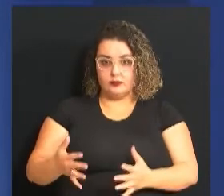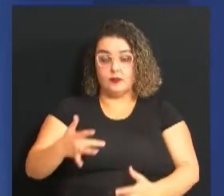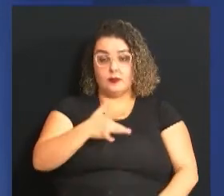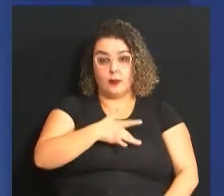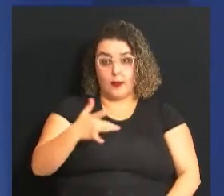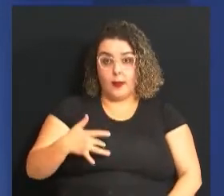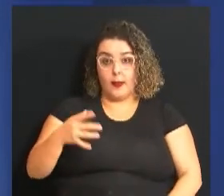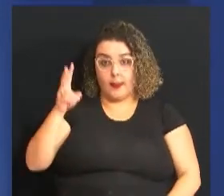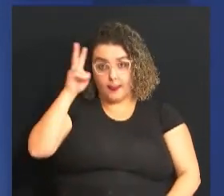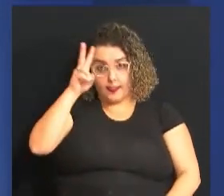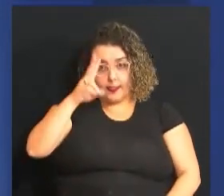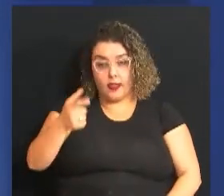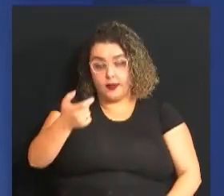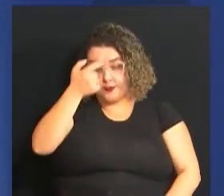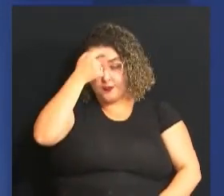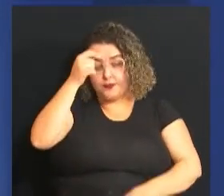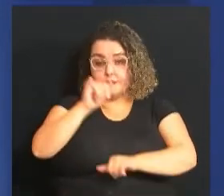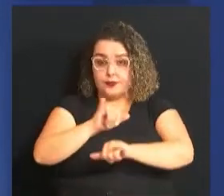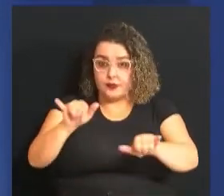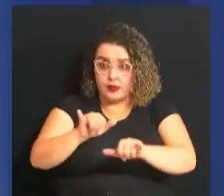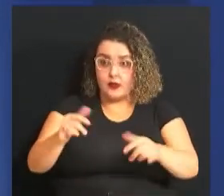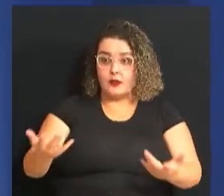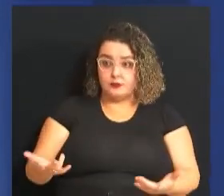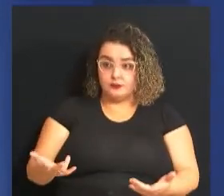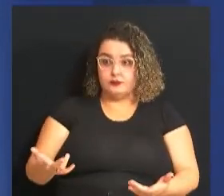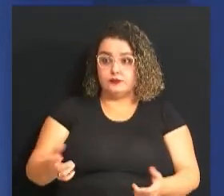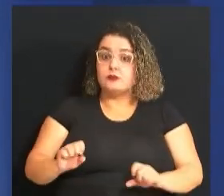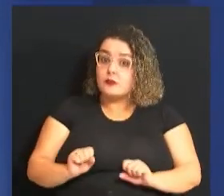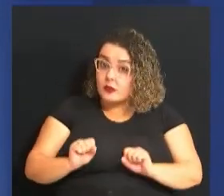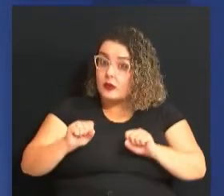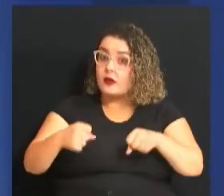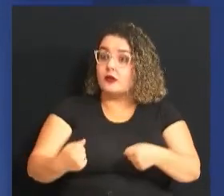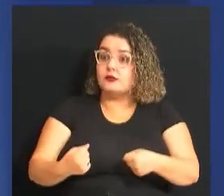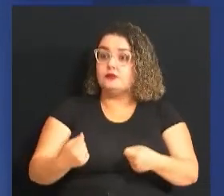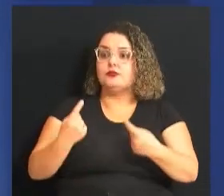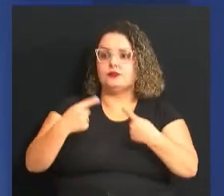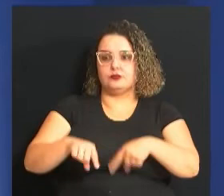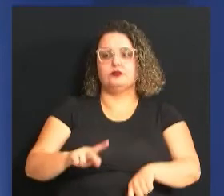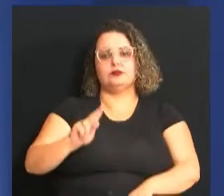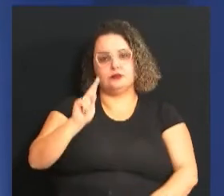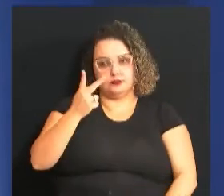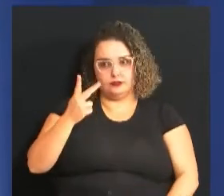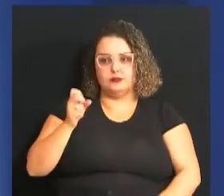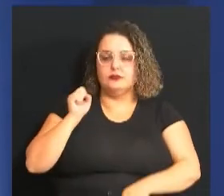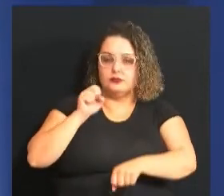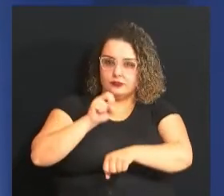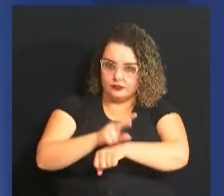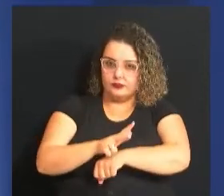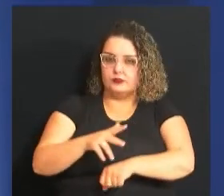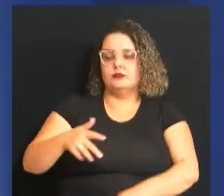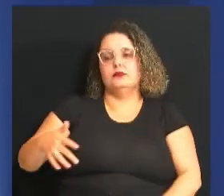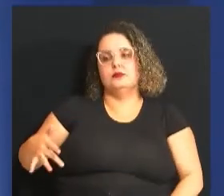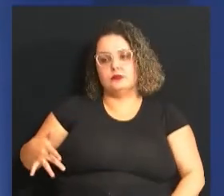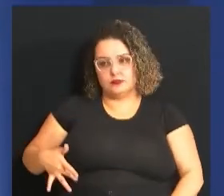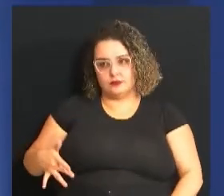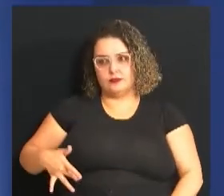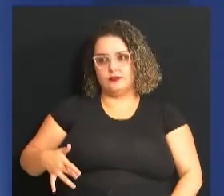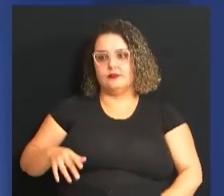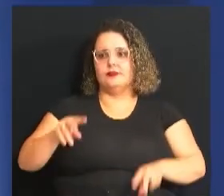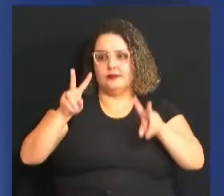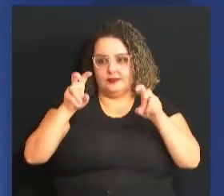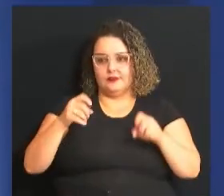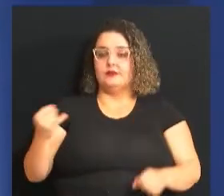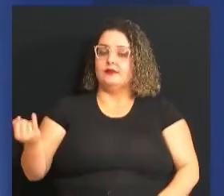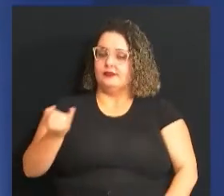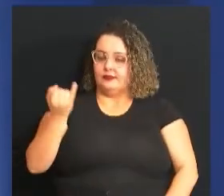para conscientizar, né, sobre a luta contra as hepatites virais. Por isso, a gente trouxe esse tema